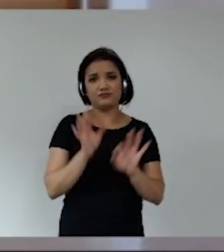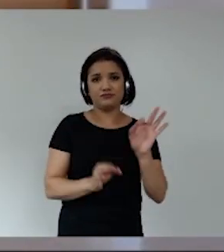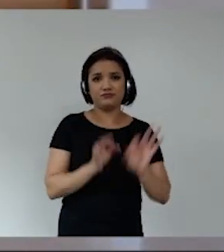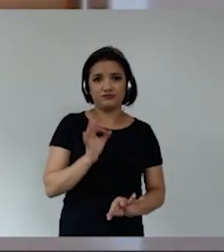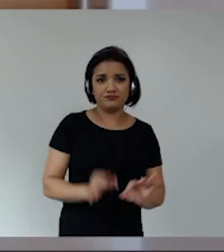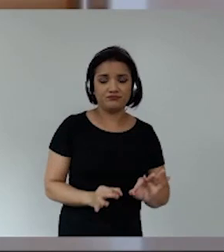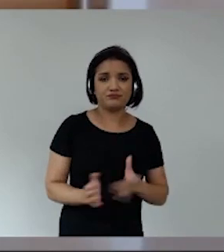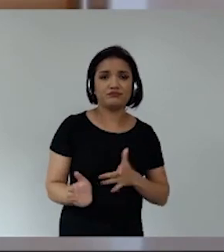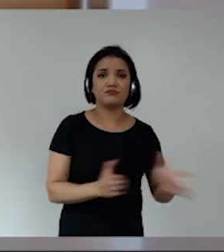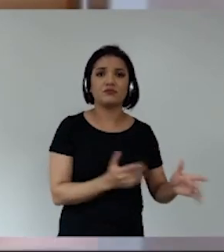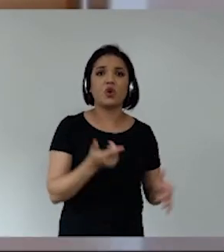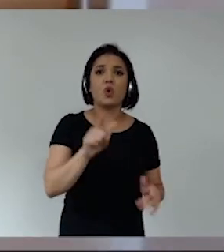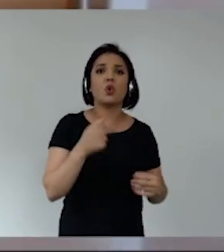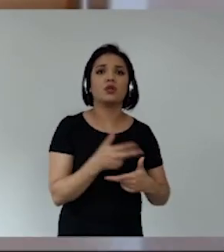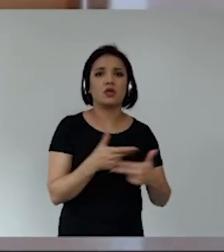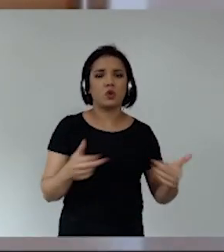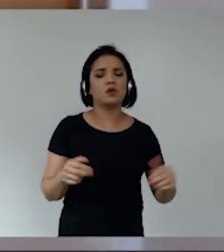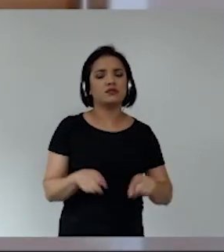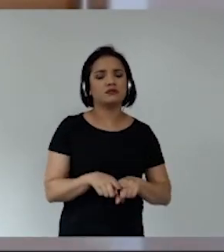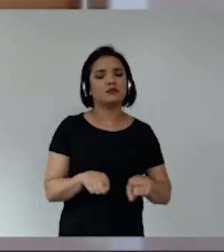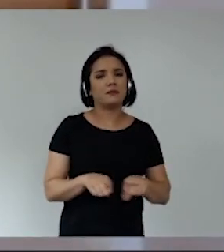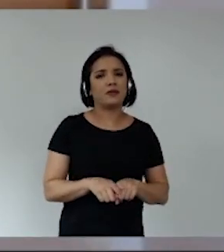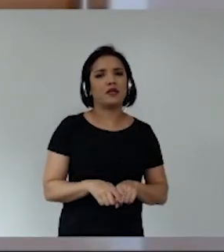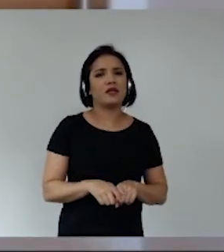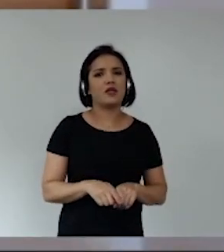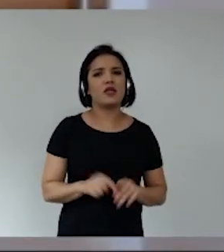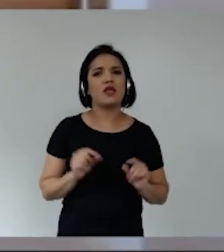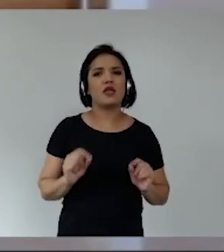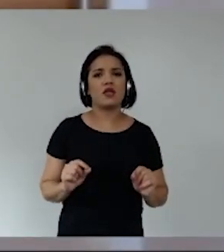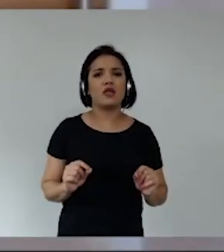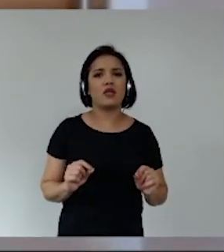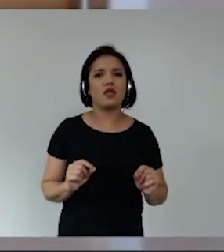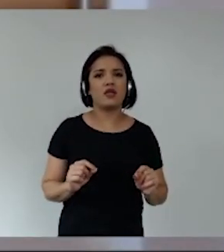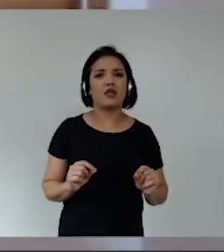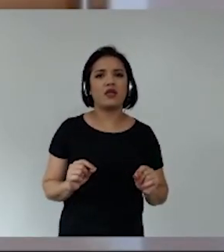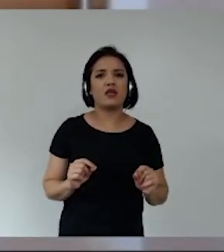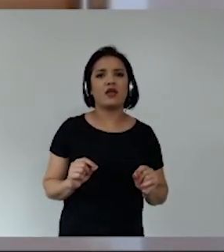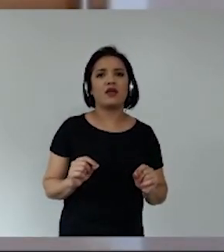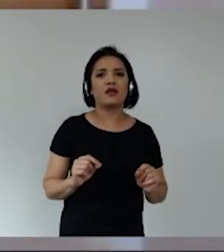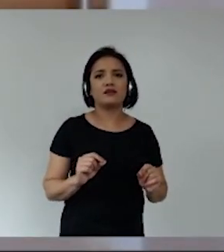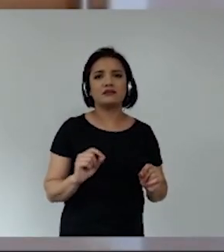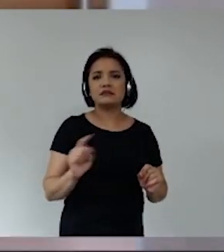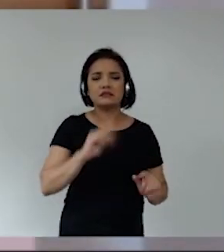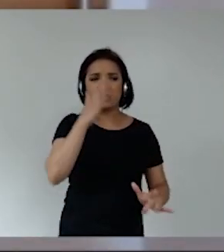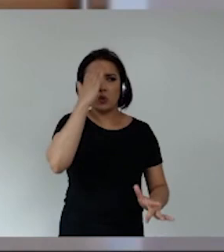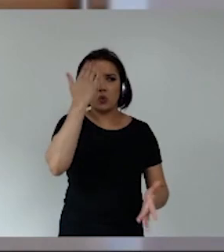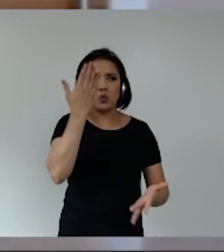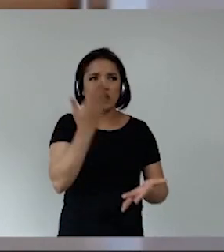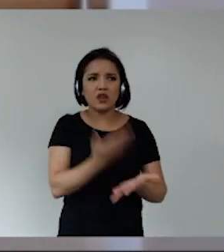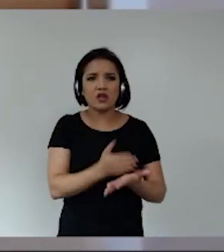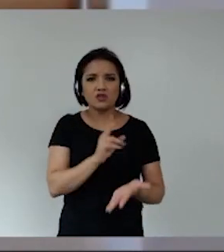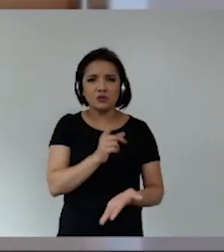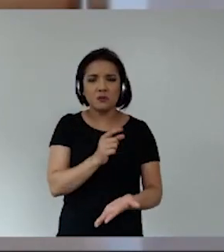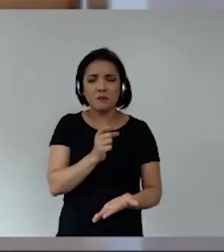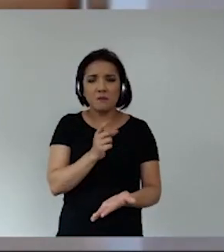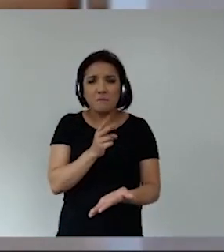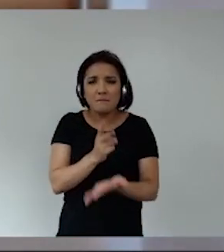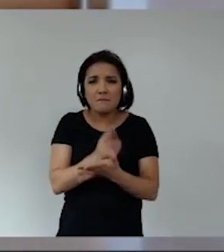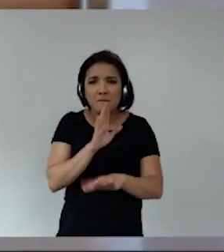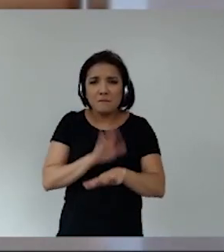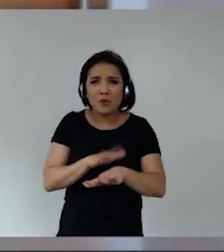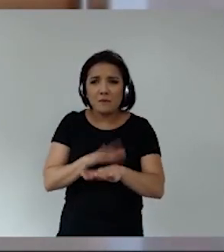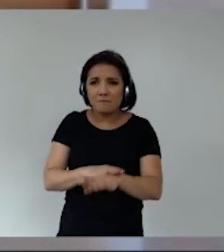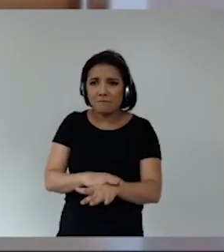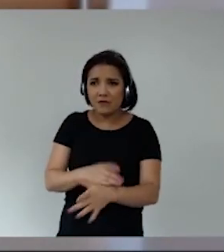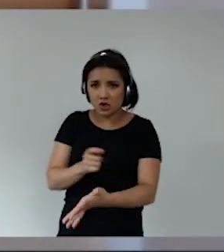efeito nefasto, esse vai direto ao jurisdicionado, é a descrença na cobrança de dívidas. Né? Naquele momento que o jurisdicionado mais